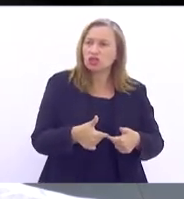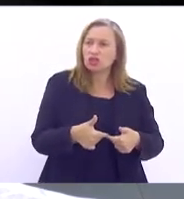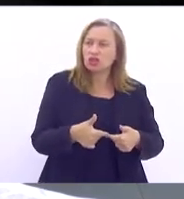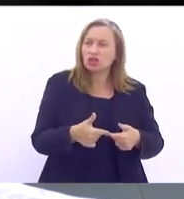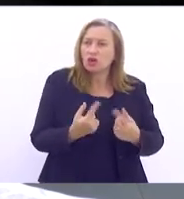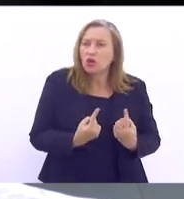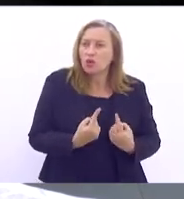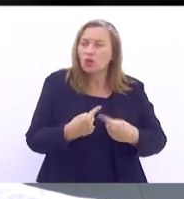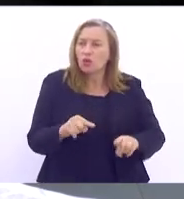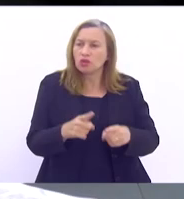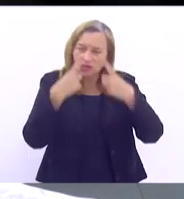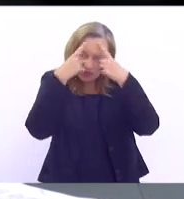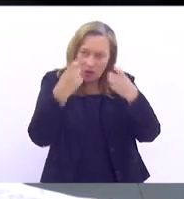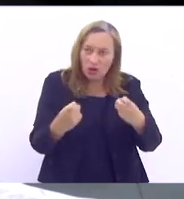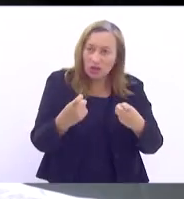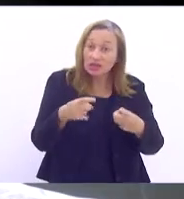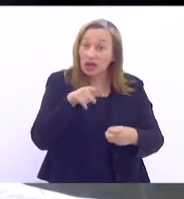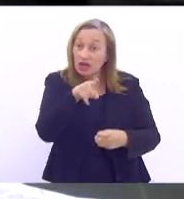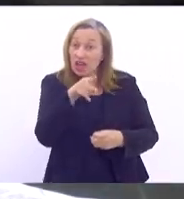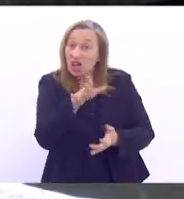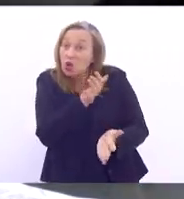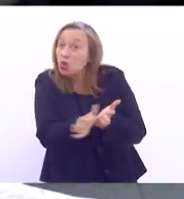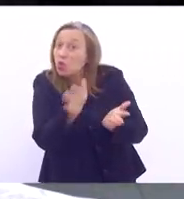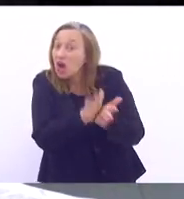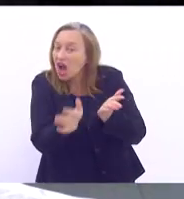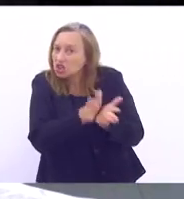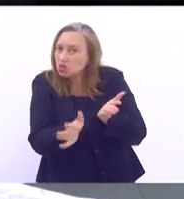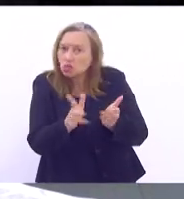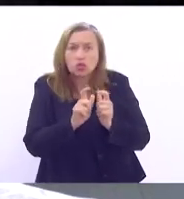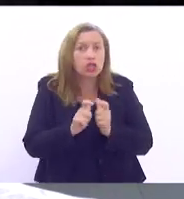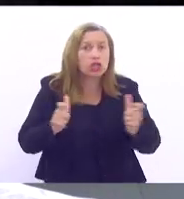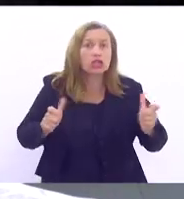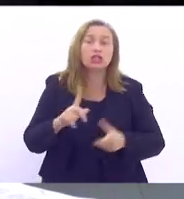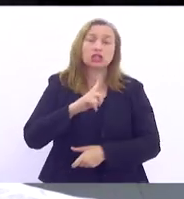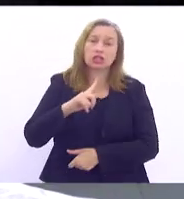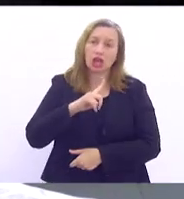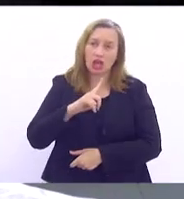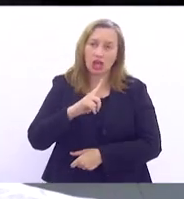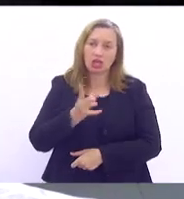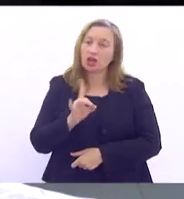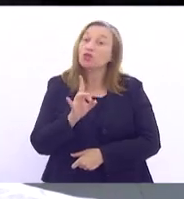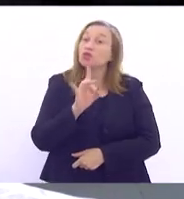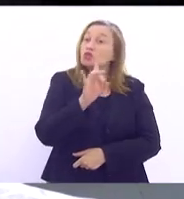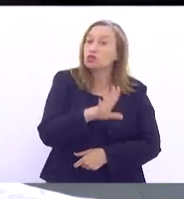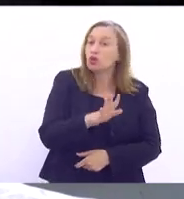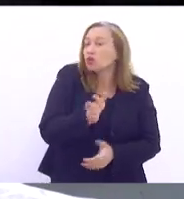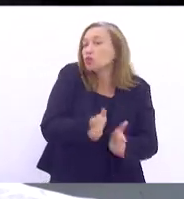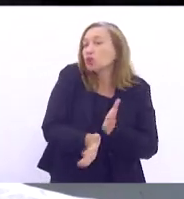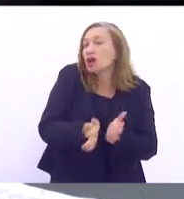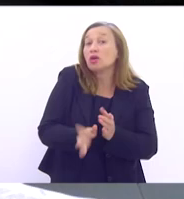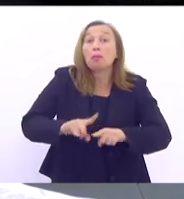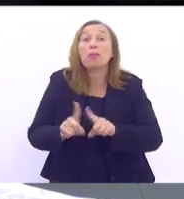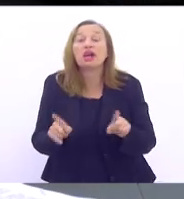pancadaria, aquilo tem um custo imenso. Não só o custo do gasto, mas custo